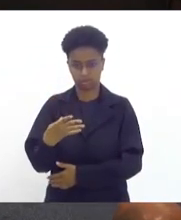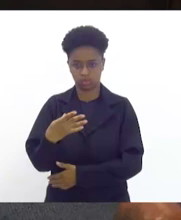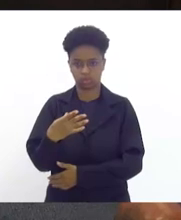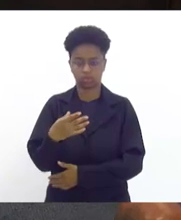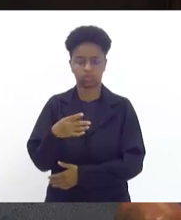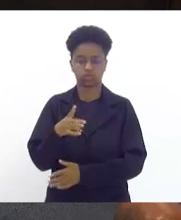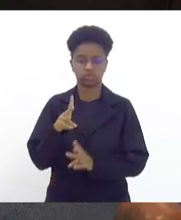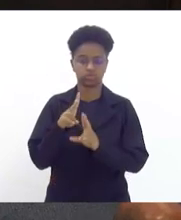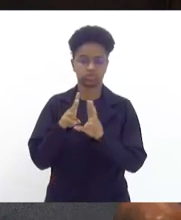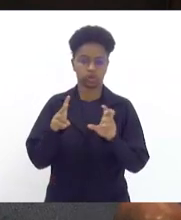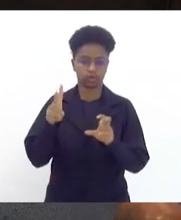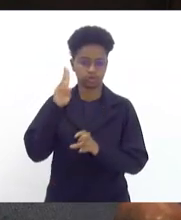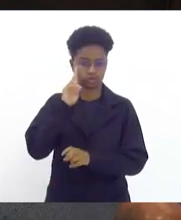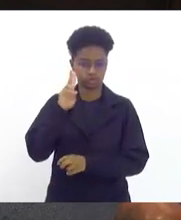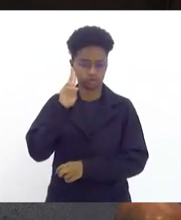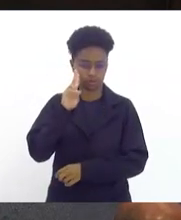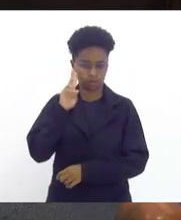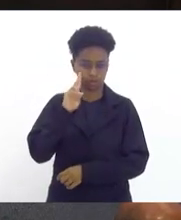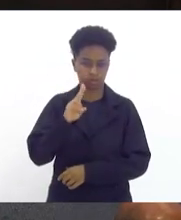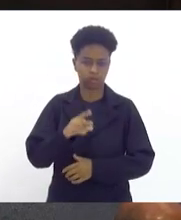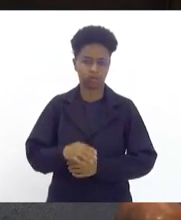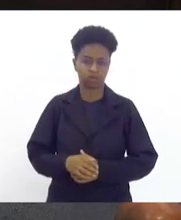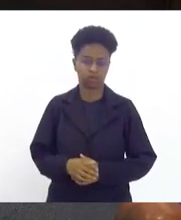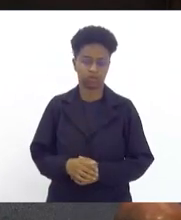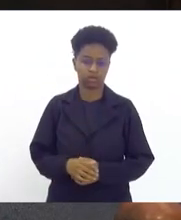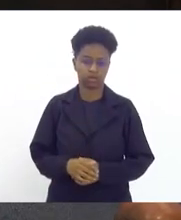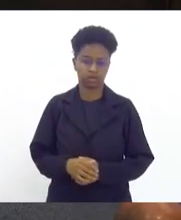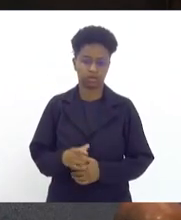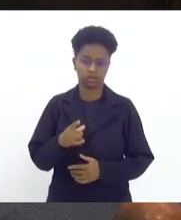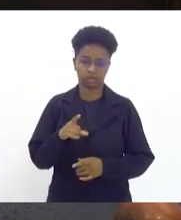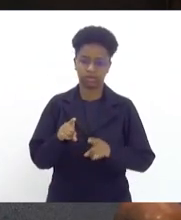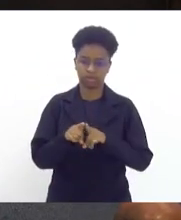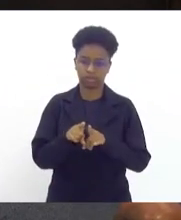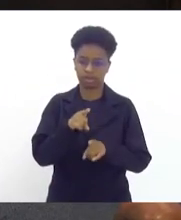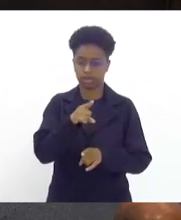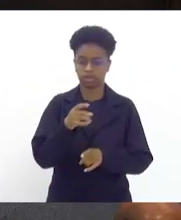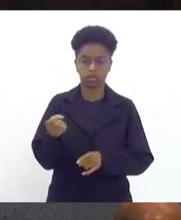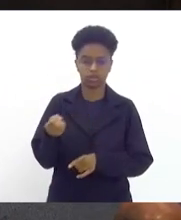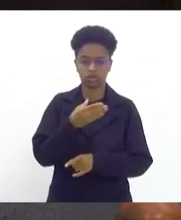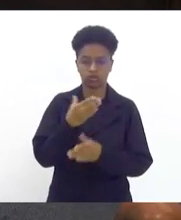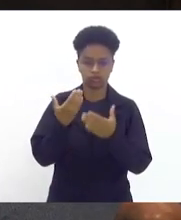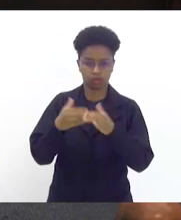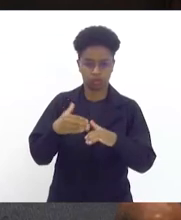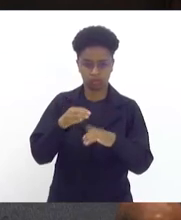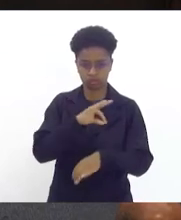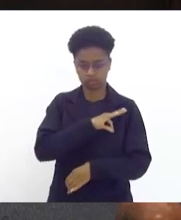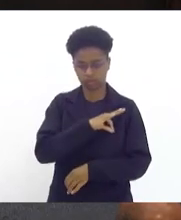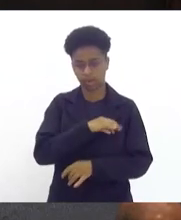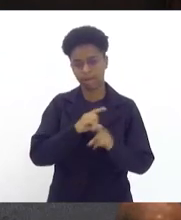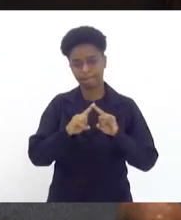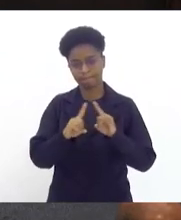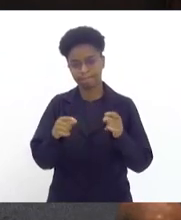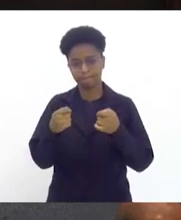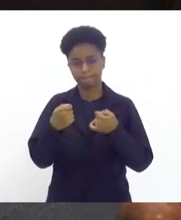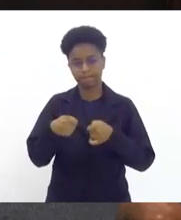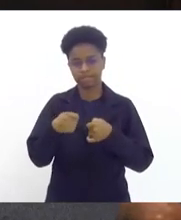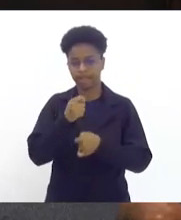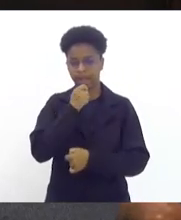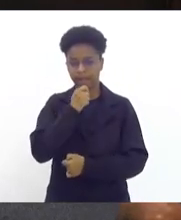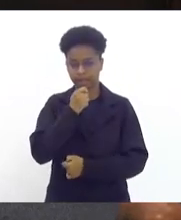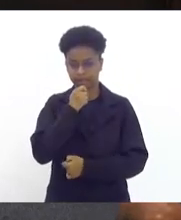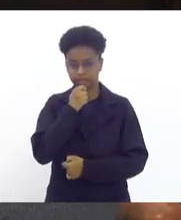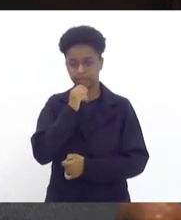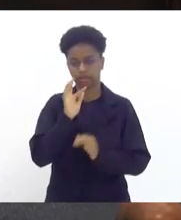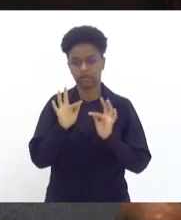de história e PM já vai fazer um novo concurso mas ainda precisa terminar o